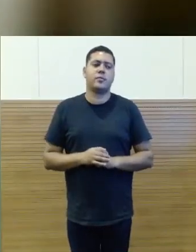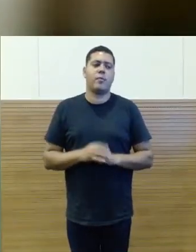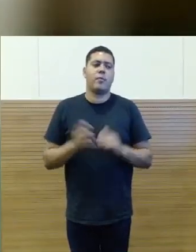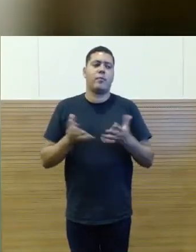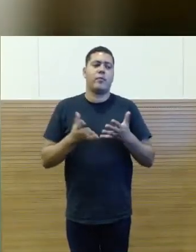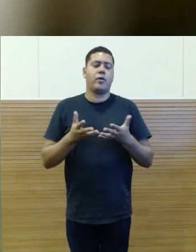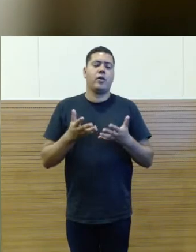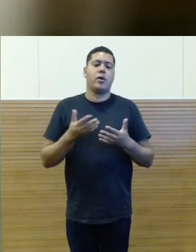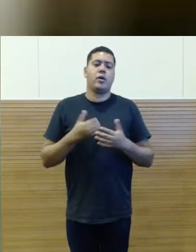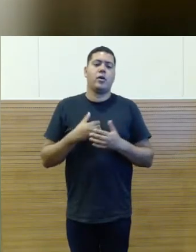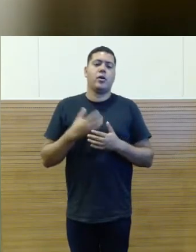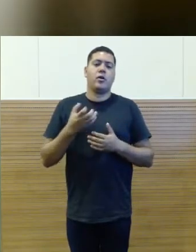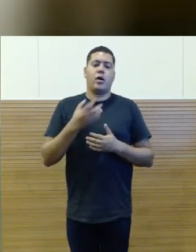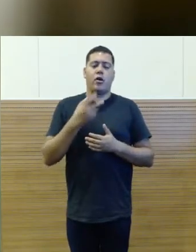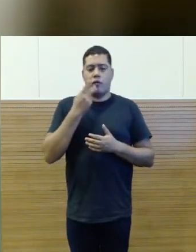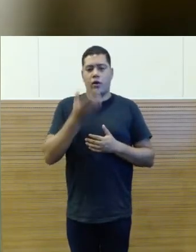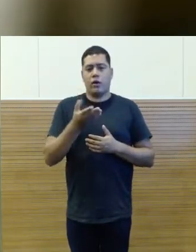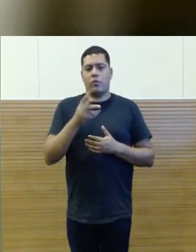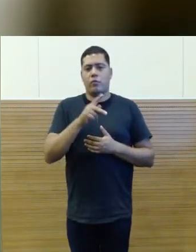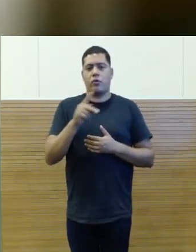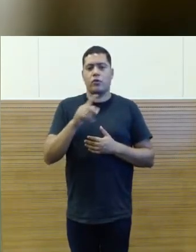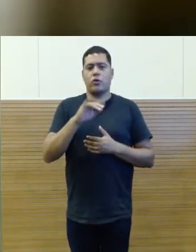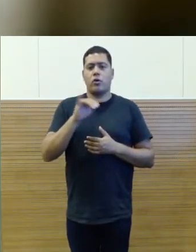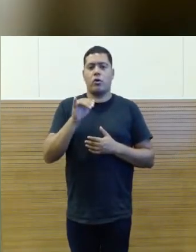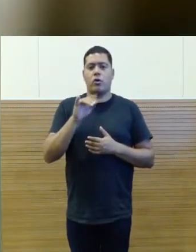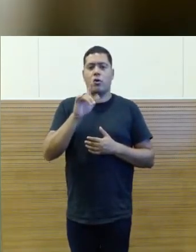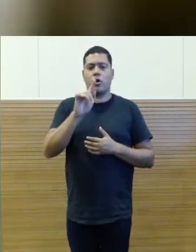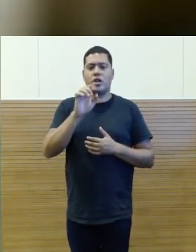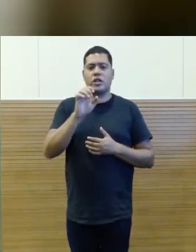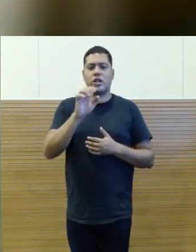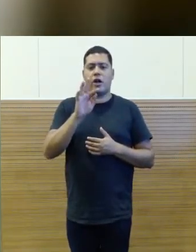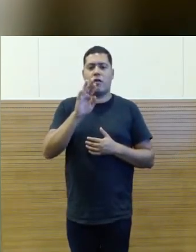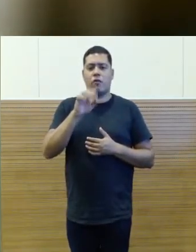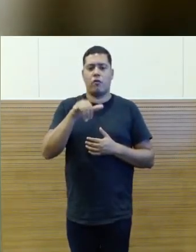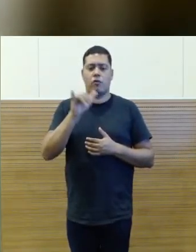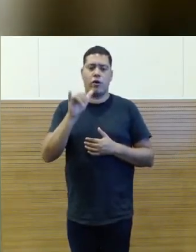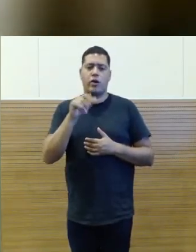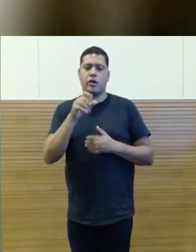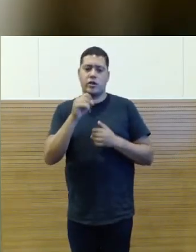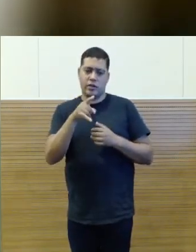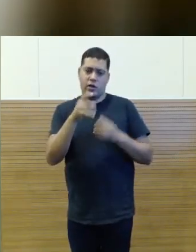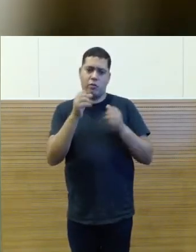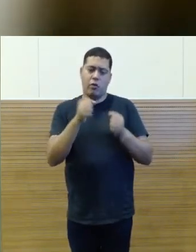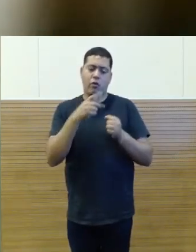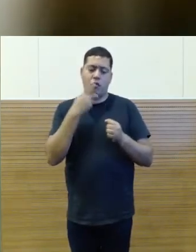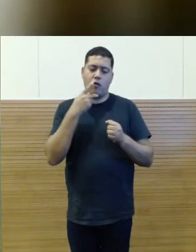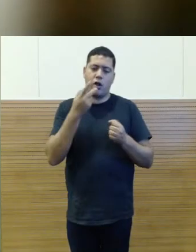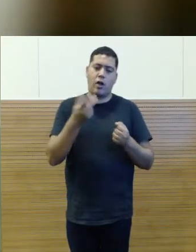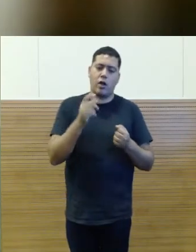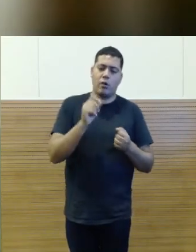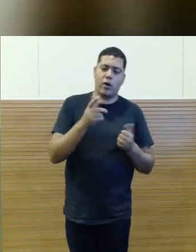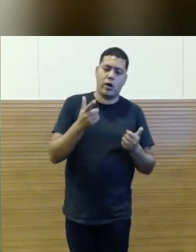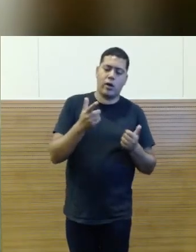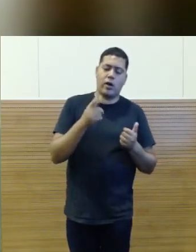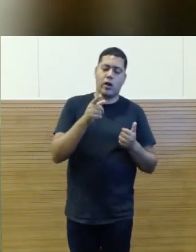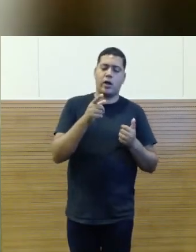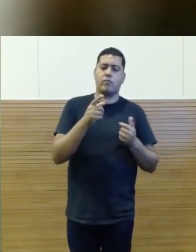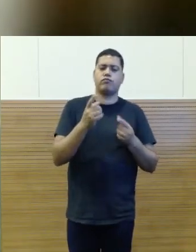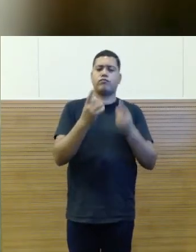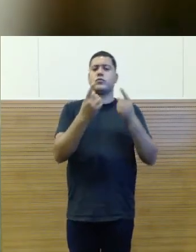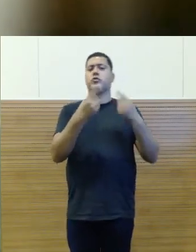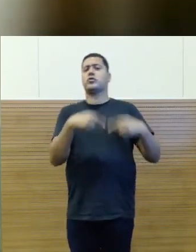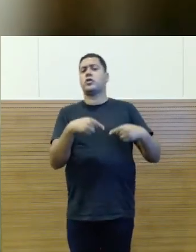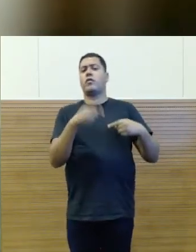Agora eu vou passar a palavra para o professor Geoffrey, se ele puder falar um pouco também nessa perspectiva de quais os desafios que